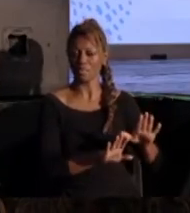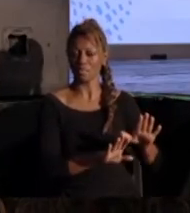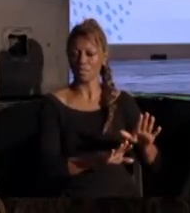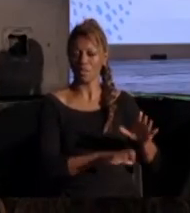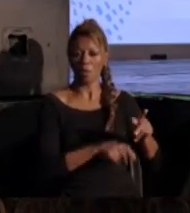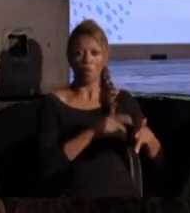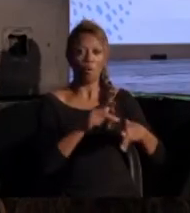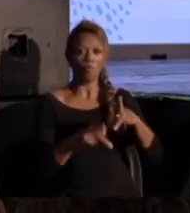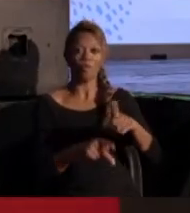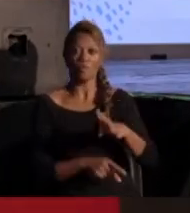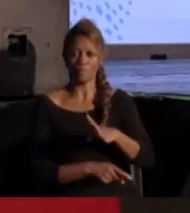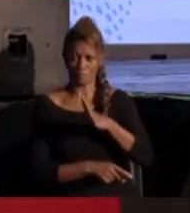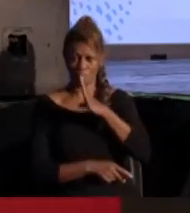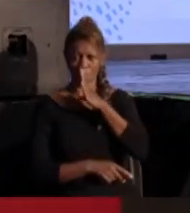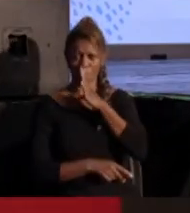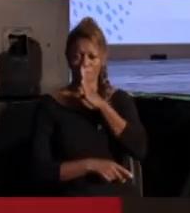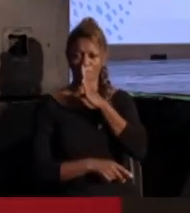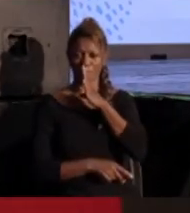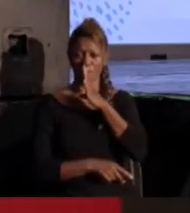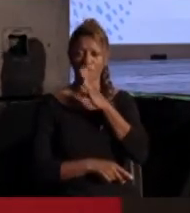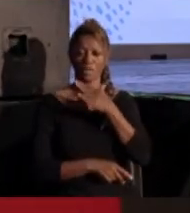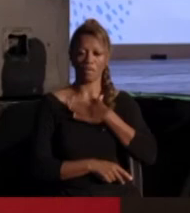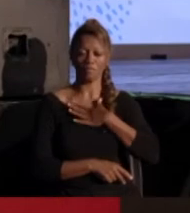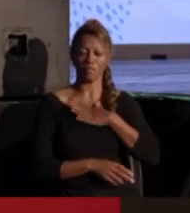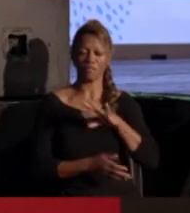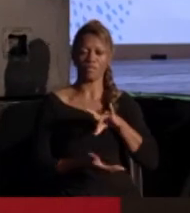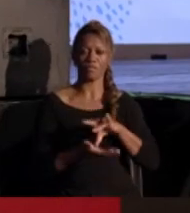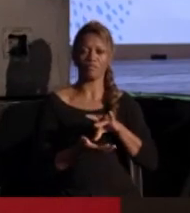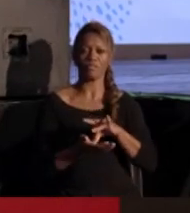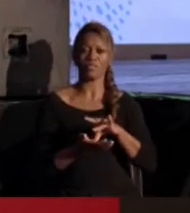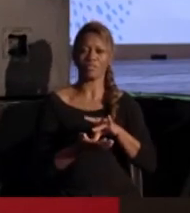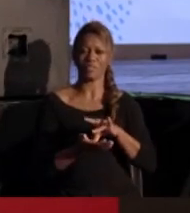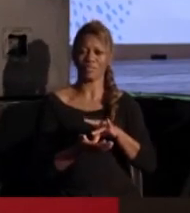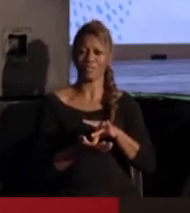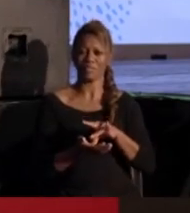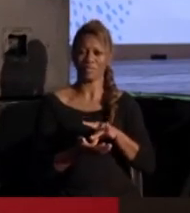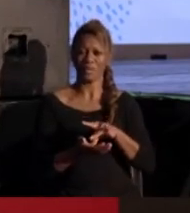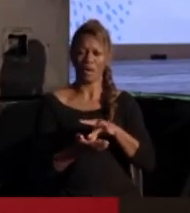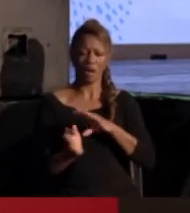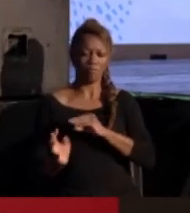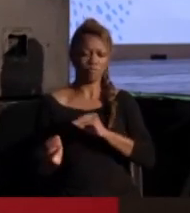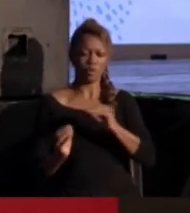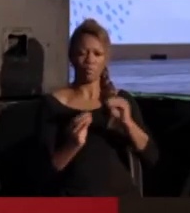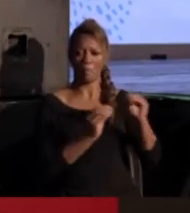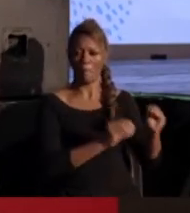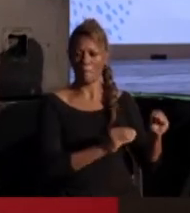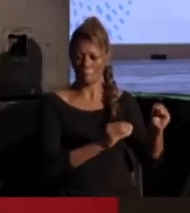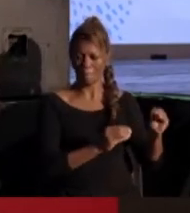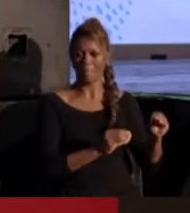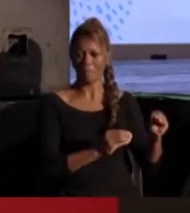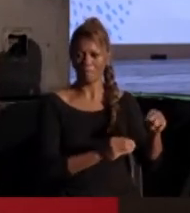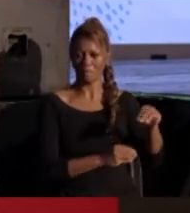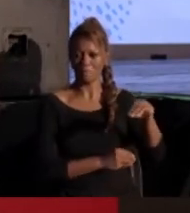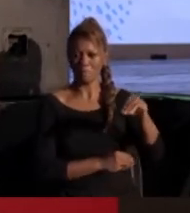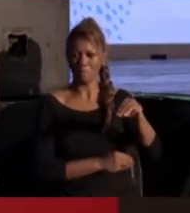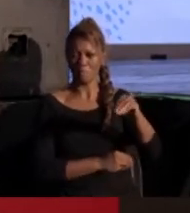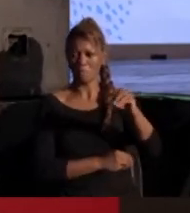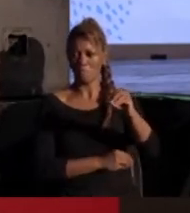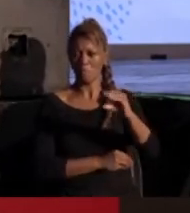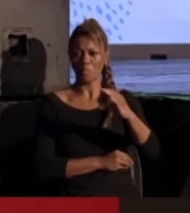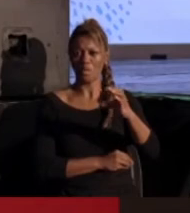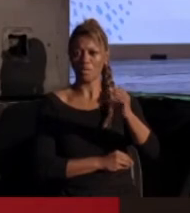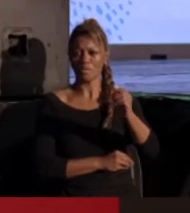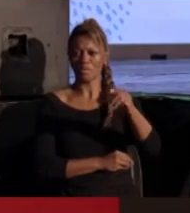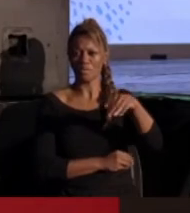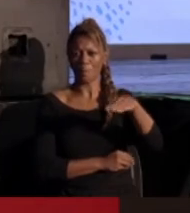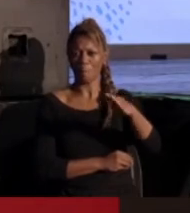naquela altura, né? Eu fui para Moçambique, preso político, militante